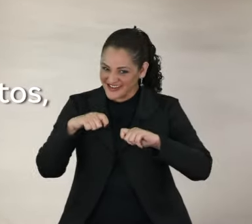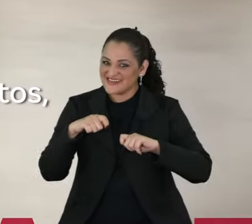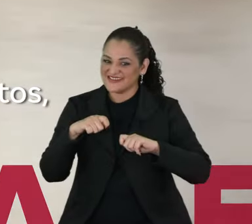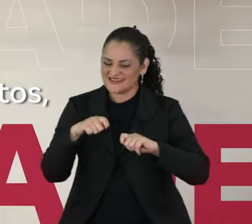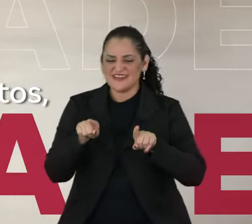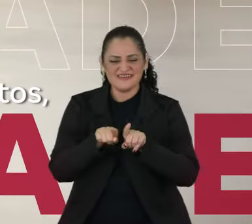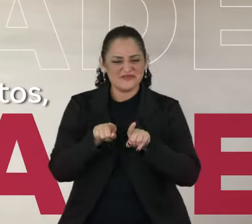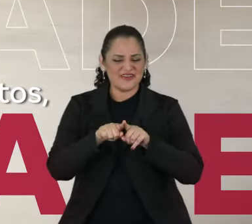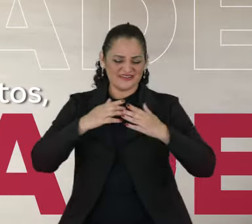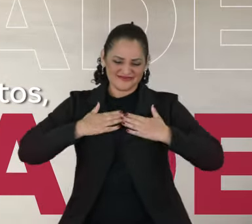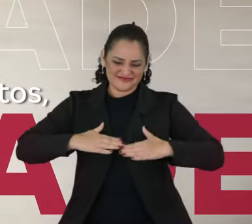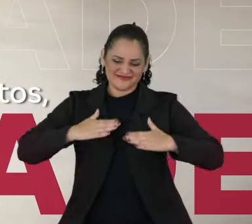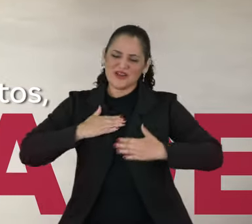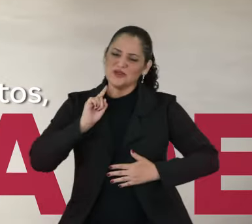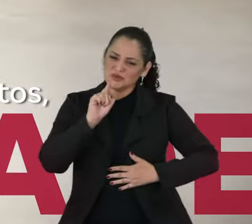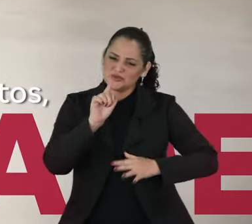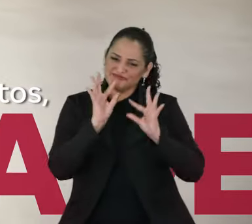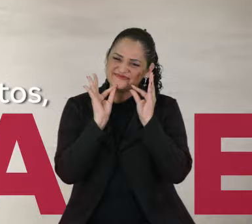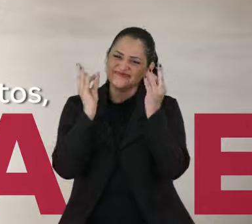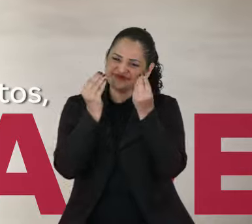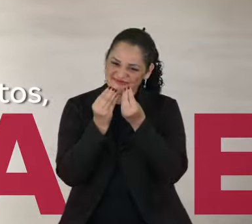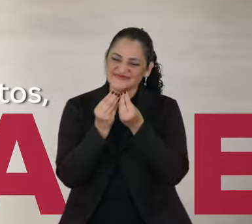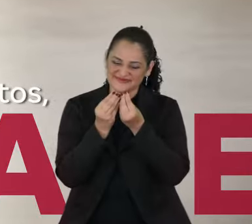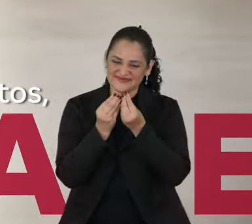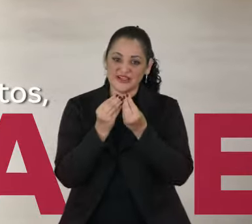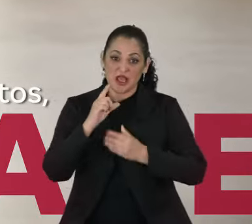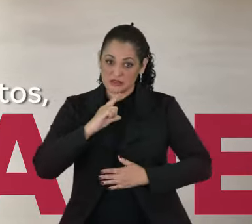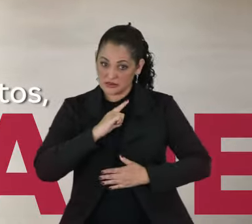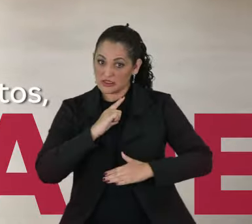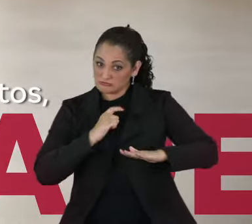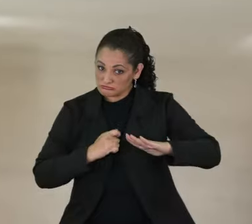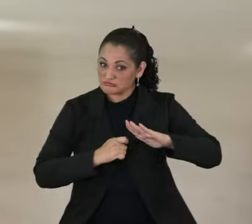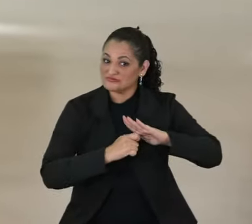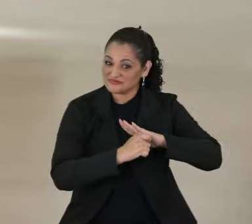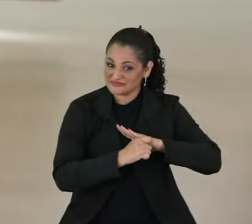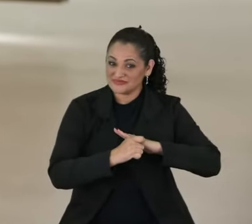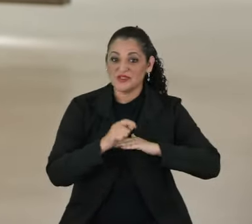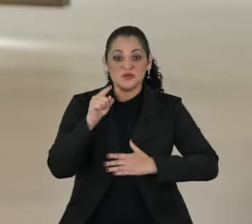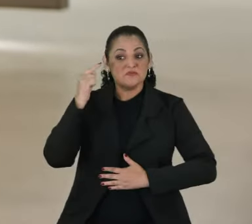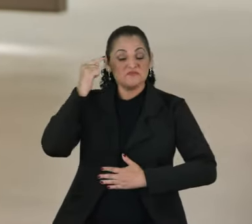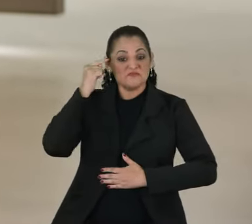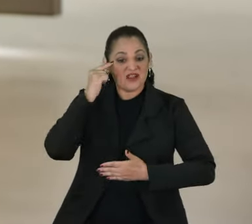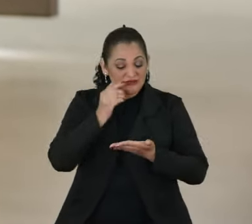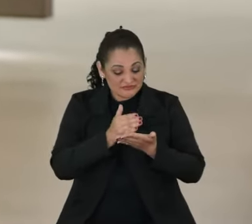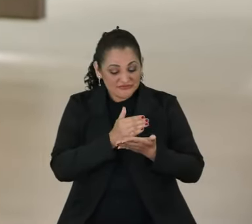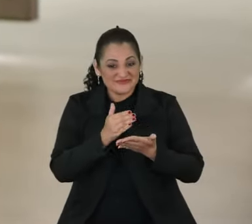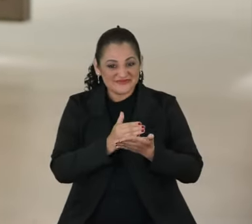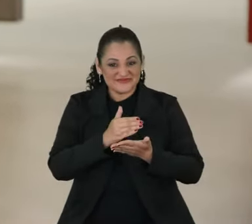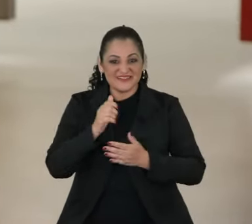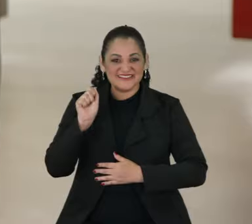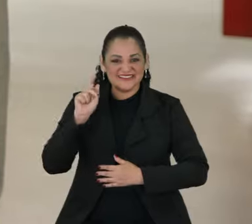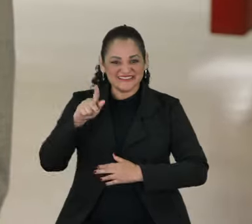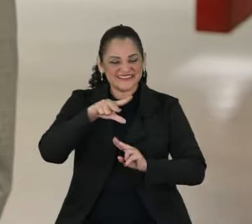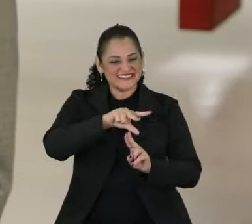falar que é uma tranquilidade a mais para você e sua família. Se você tem investimentos, pense em dedicar uma parte para um plano